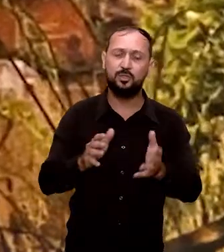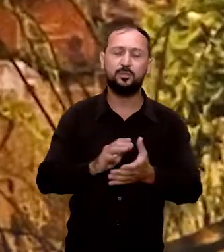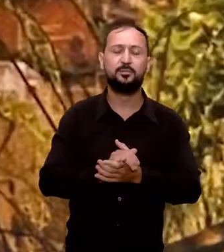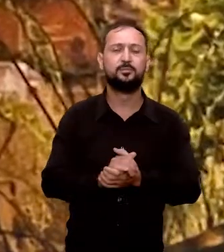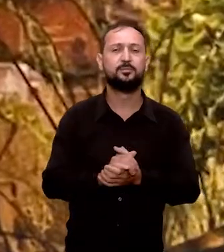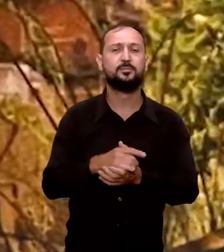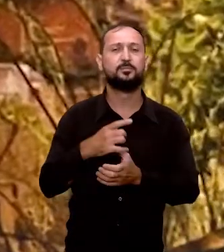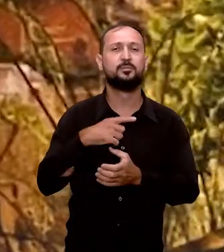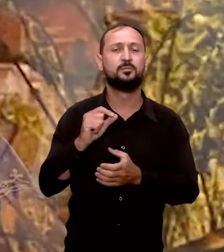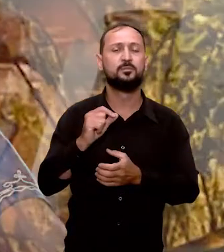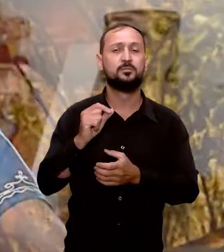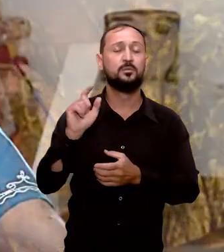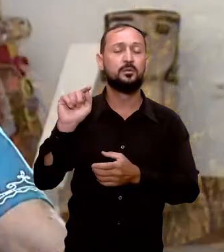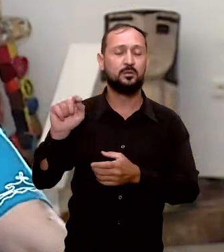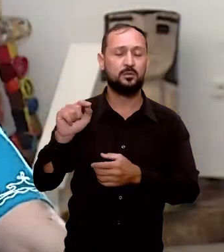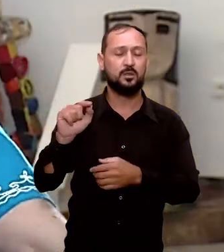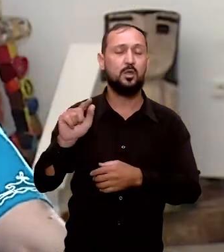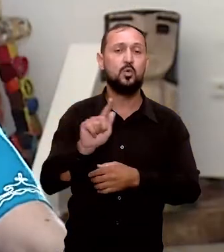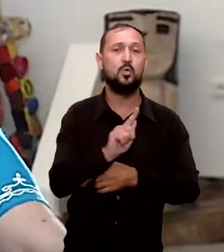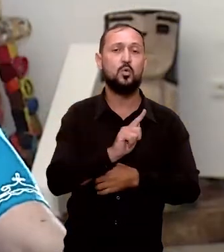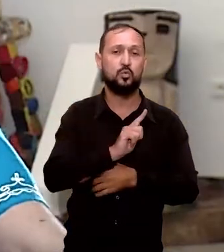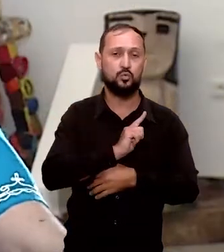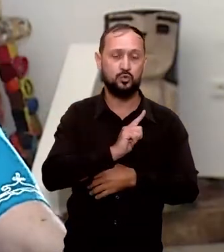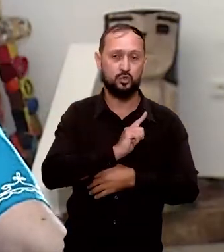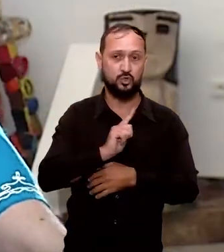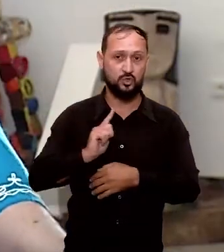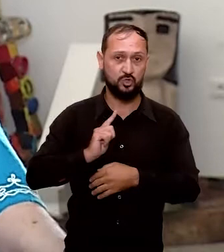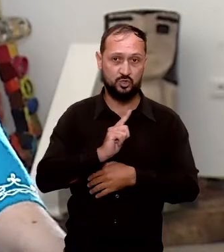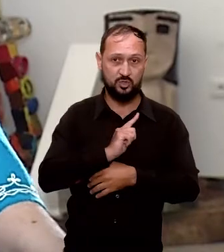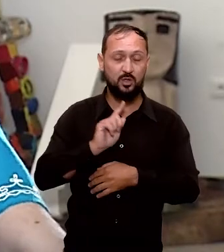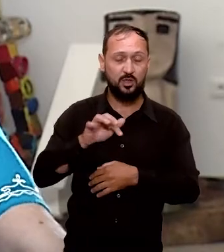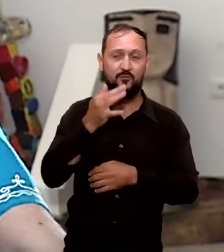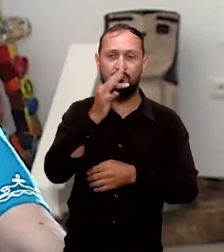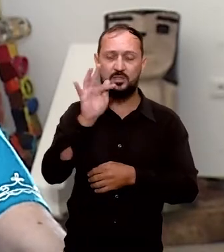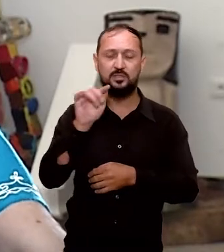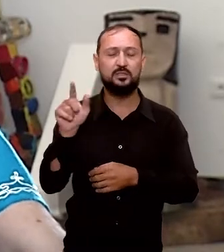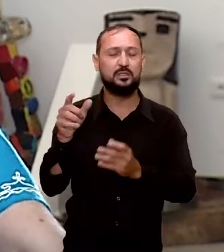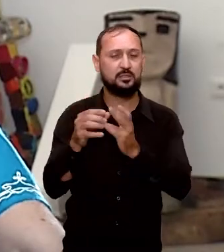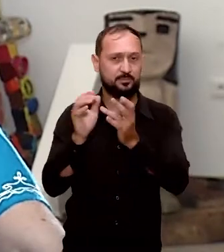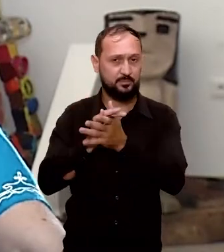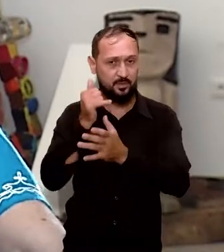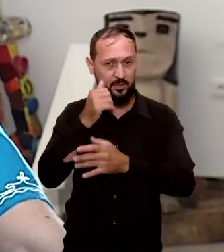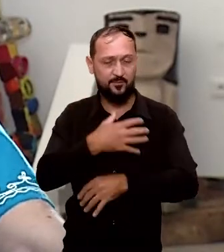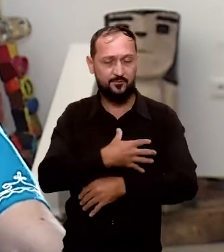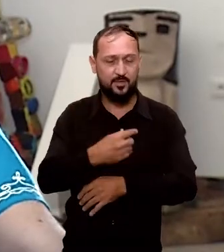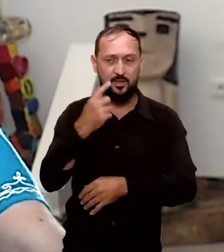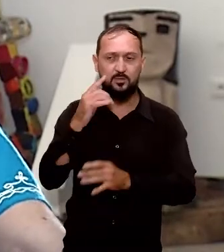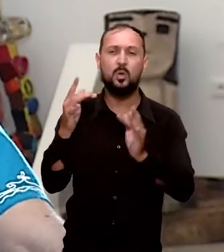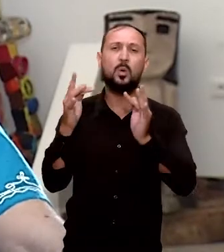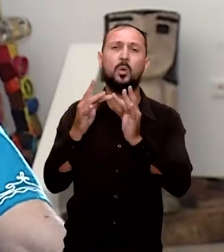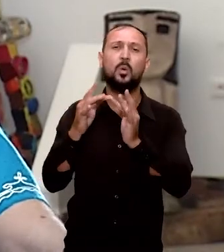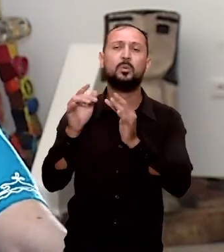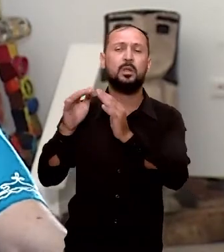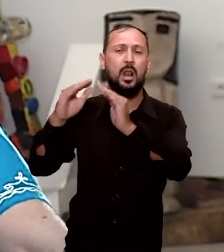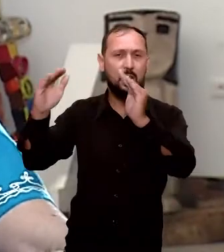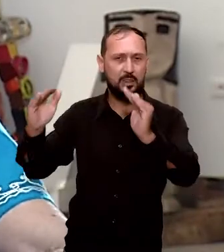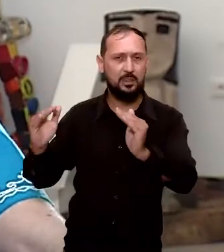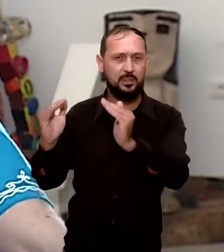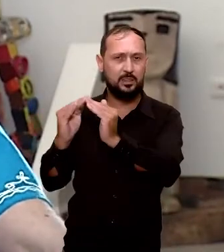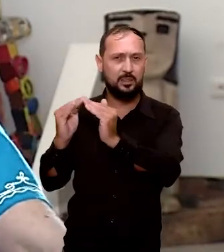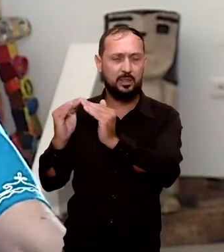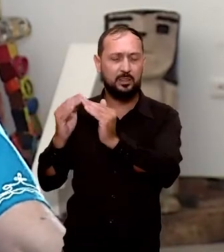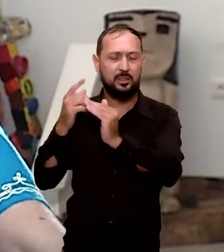países. Eu tenho um genro que é francês, né, o marido da Maria Elvira, e ele tinha contato com uma